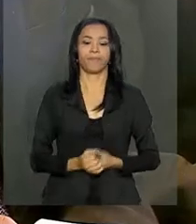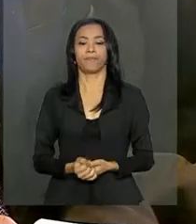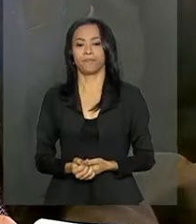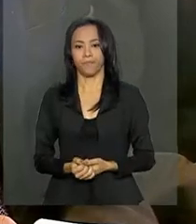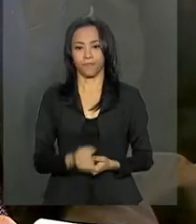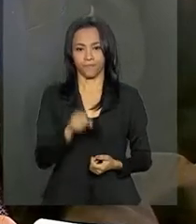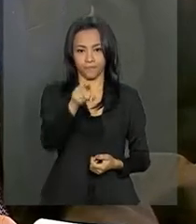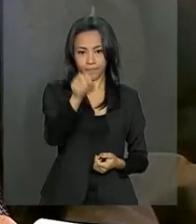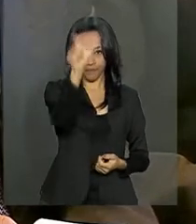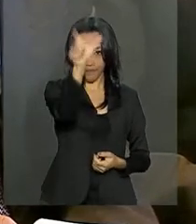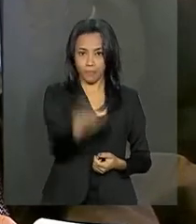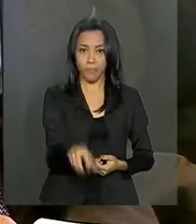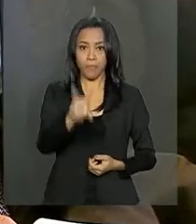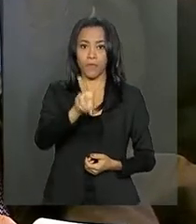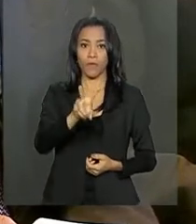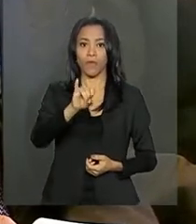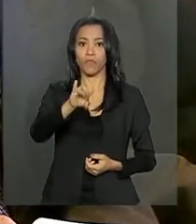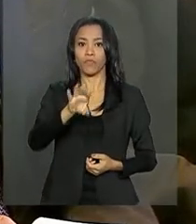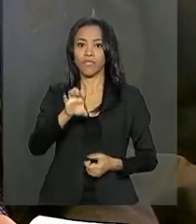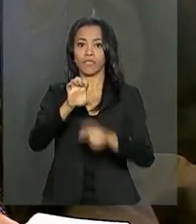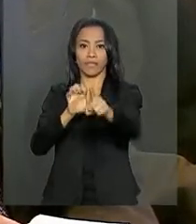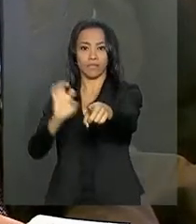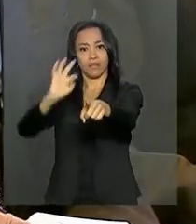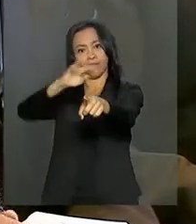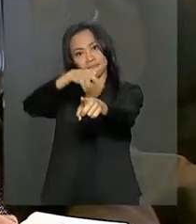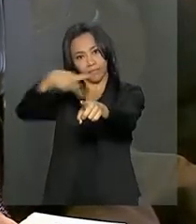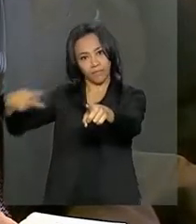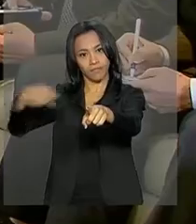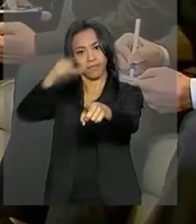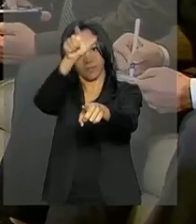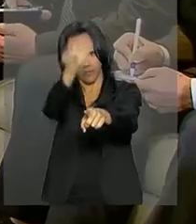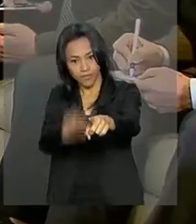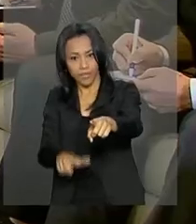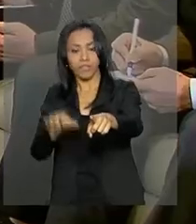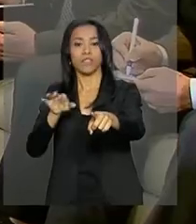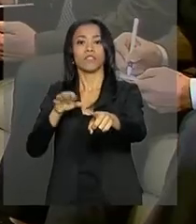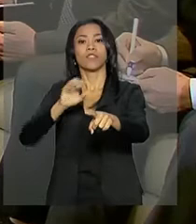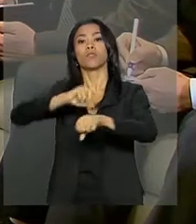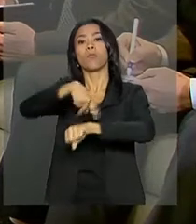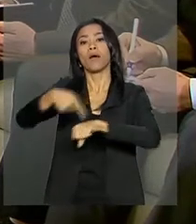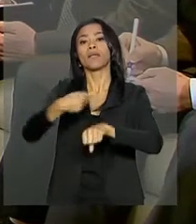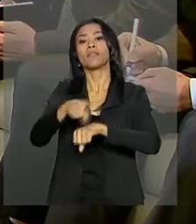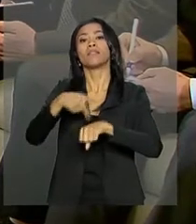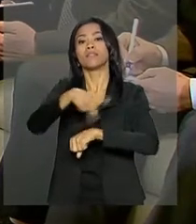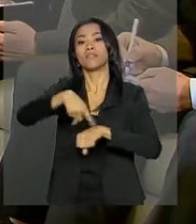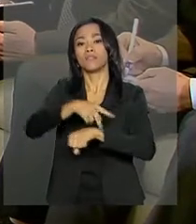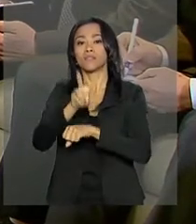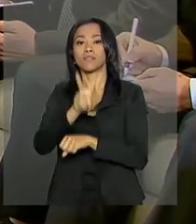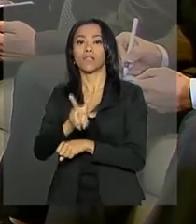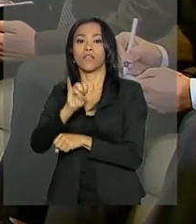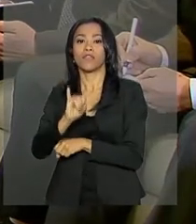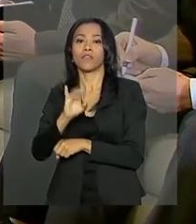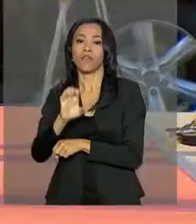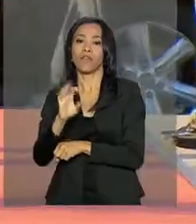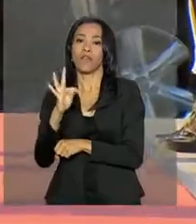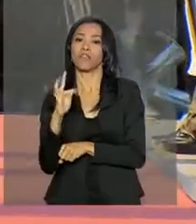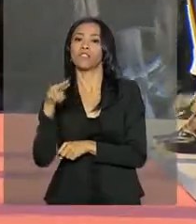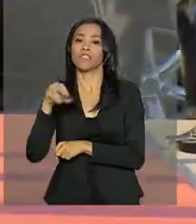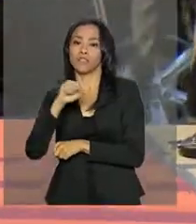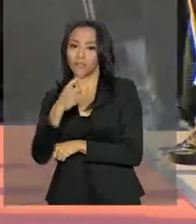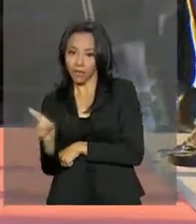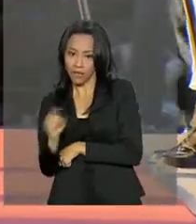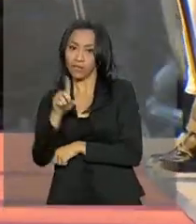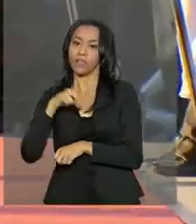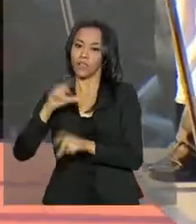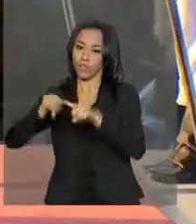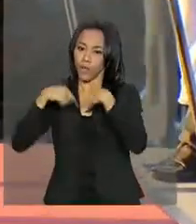o vice primeiro ministro vietnamita wang hui se reuniu com o presidente michel temer no palácio do planalto depois no